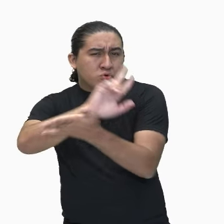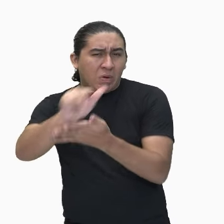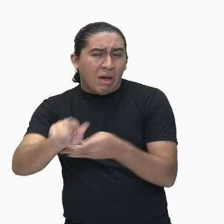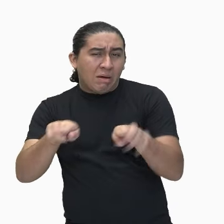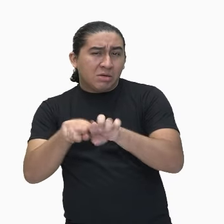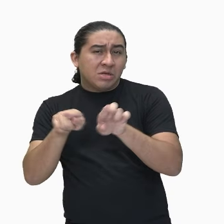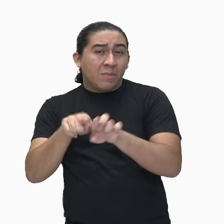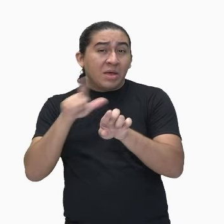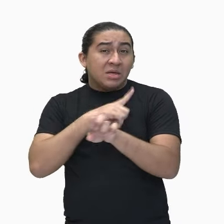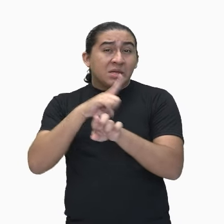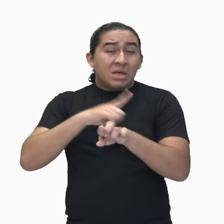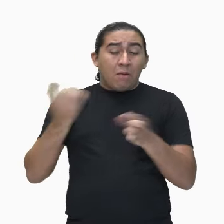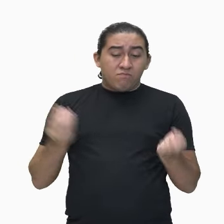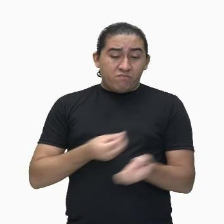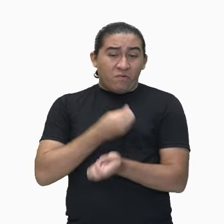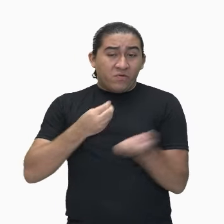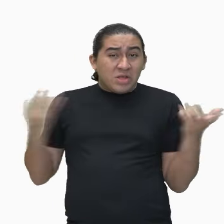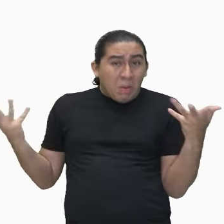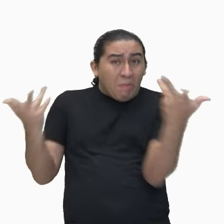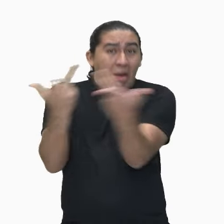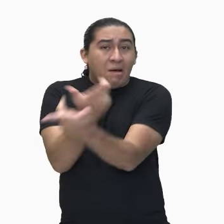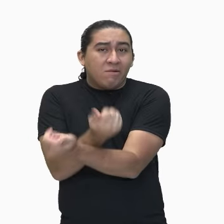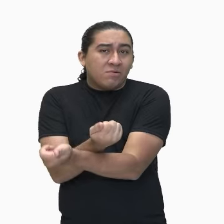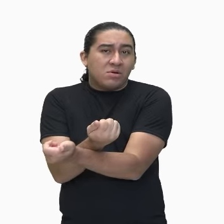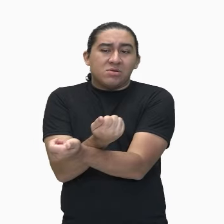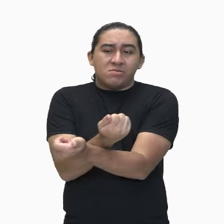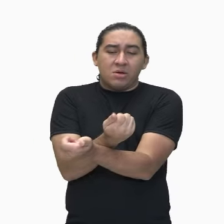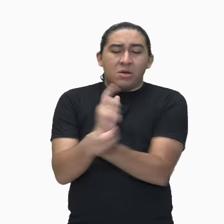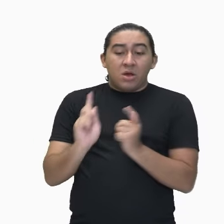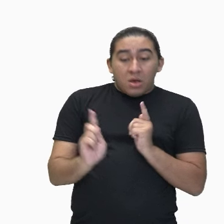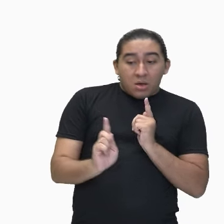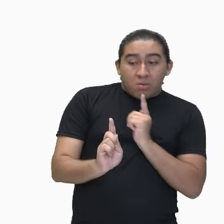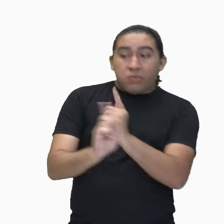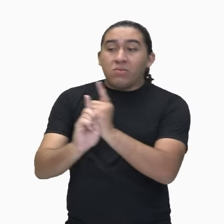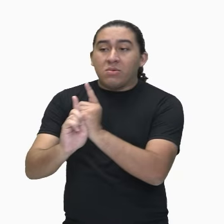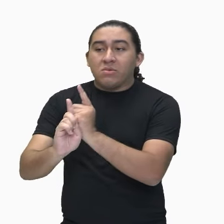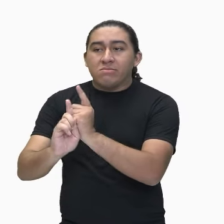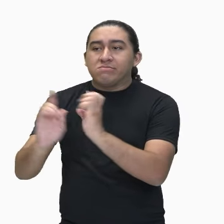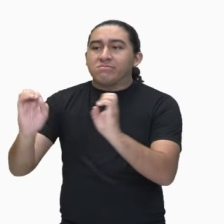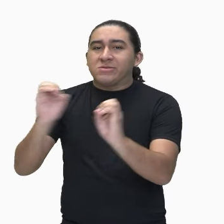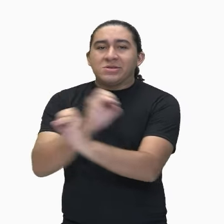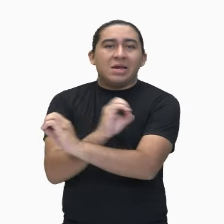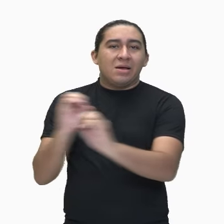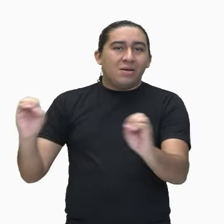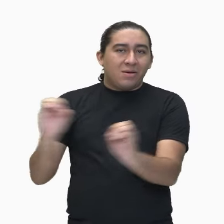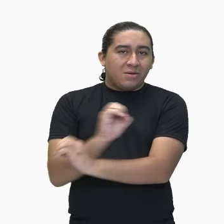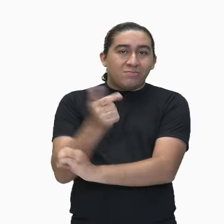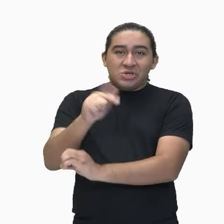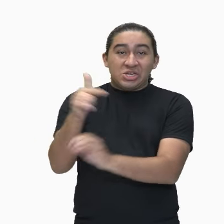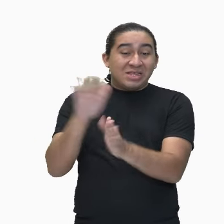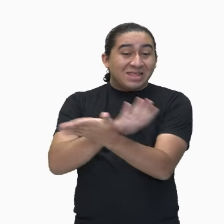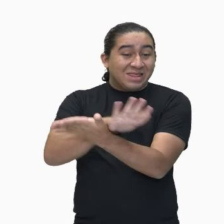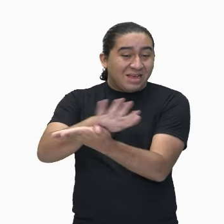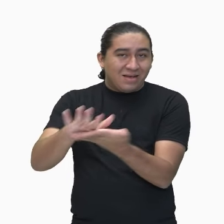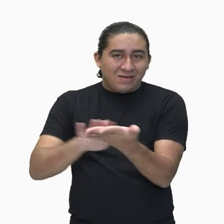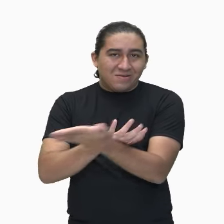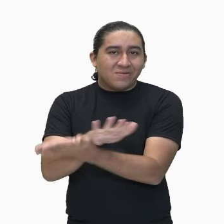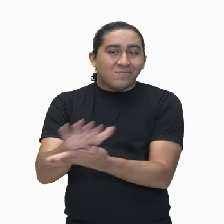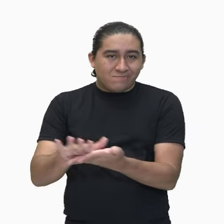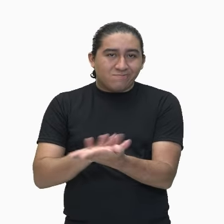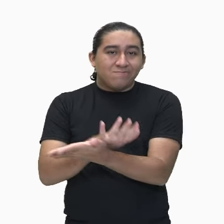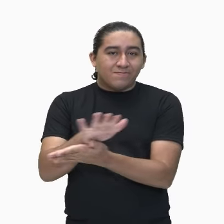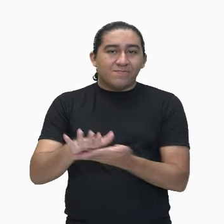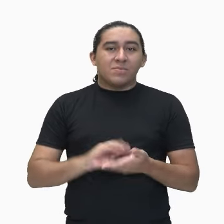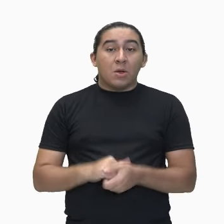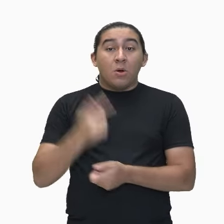seres fabulosos não possuíam nem monstros nem seres fabulosos. Vocês estão vendo aí